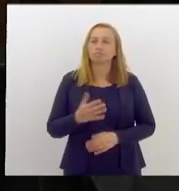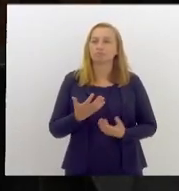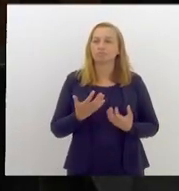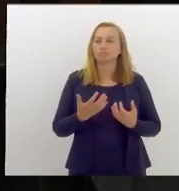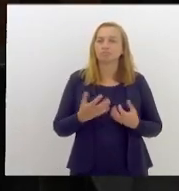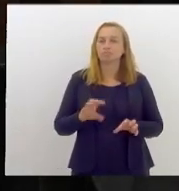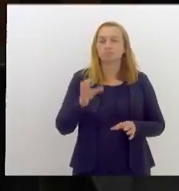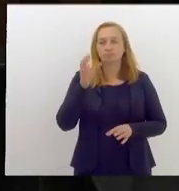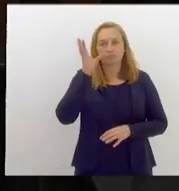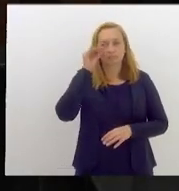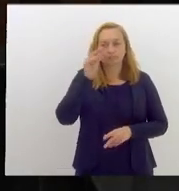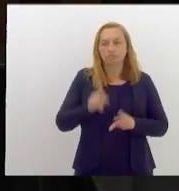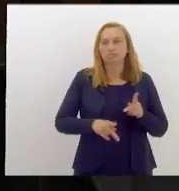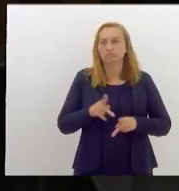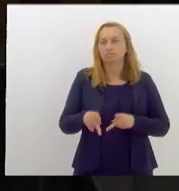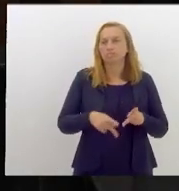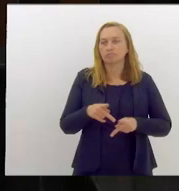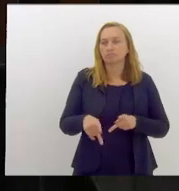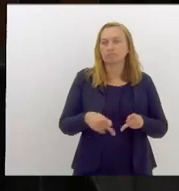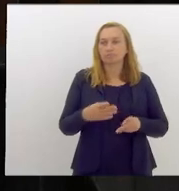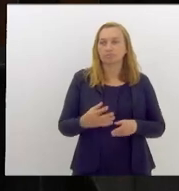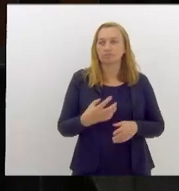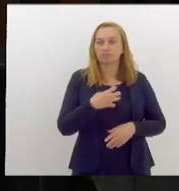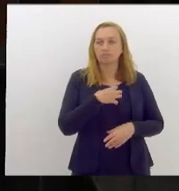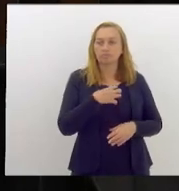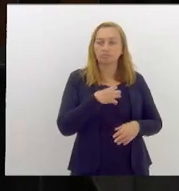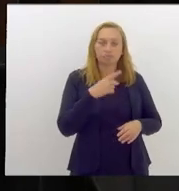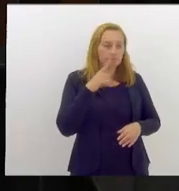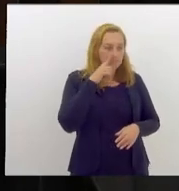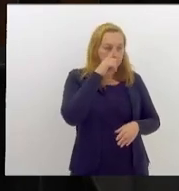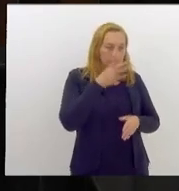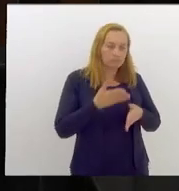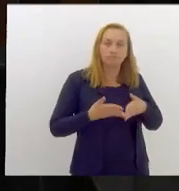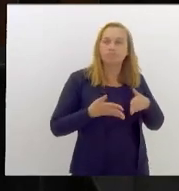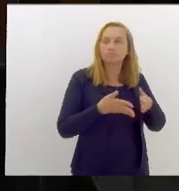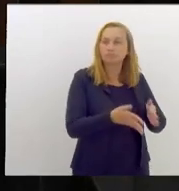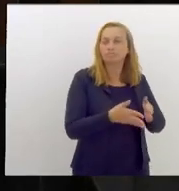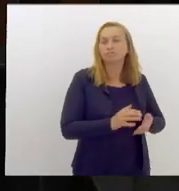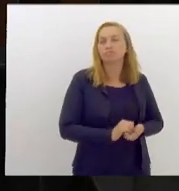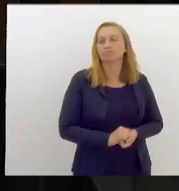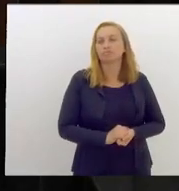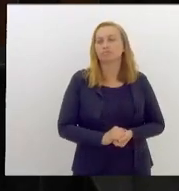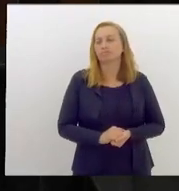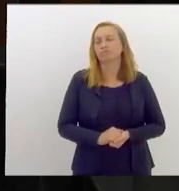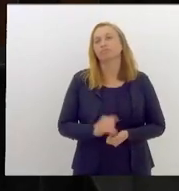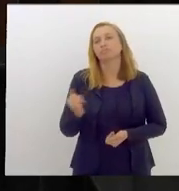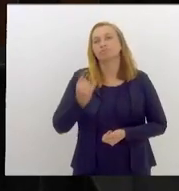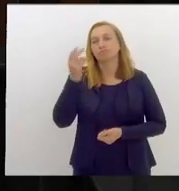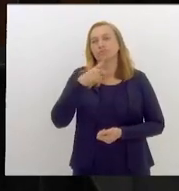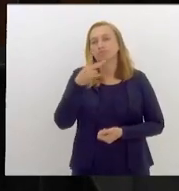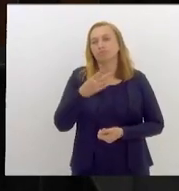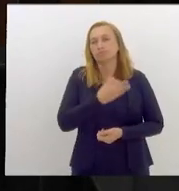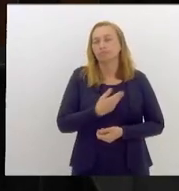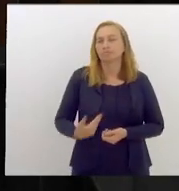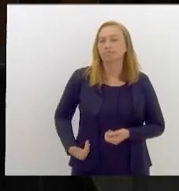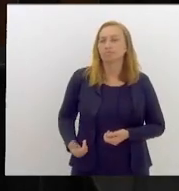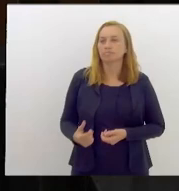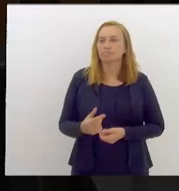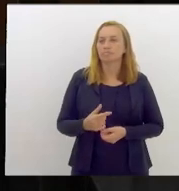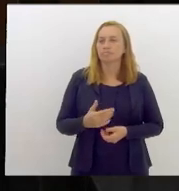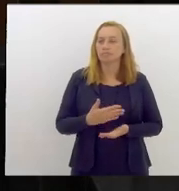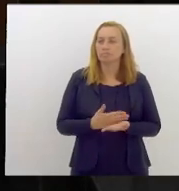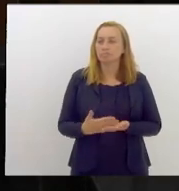interesses do povo e aponta para o sentido muito perigoso E aí é importante falar o governo acabou de se reeleger